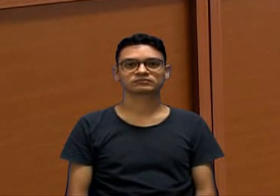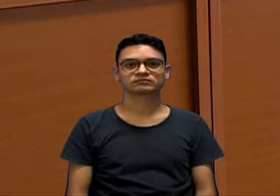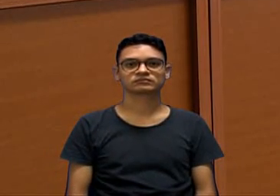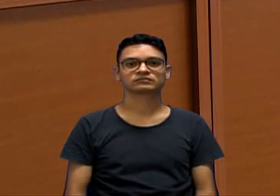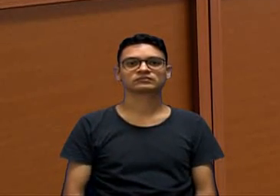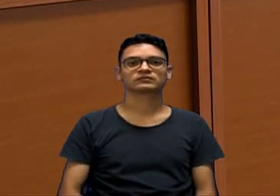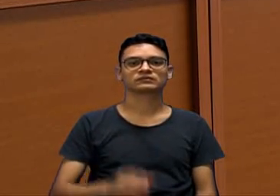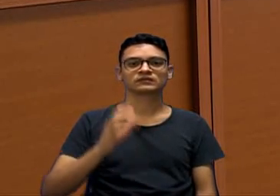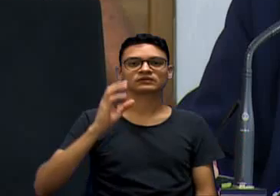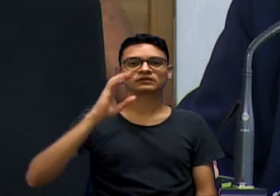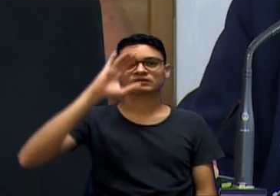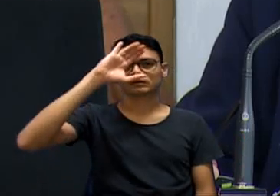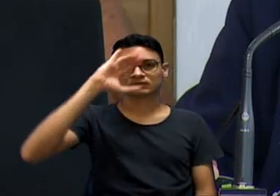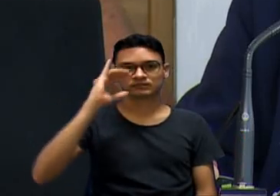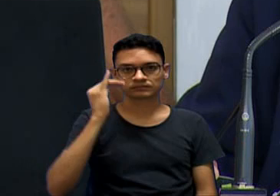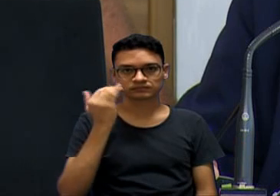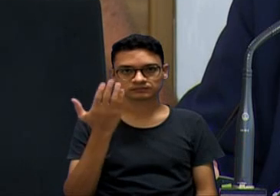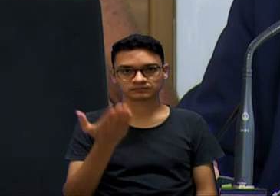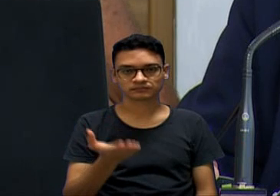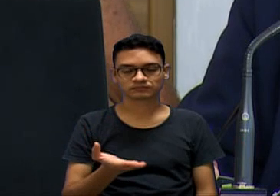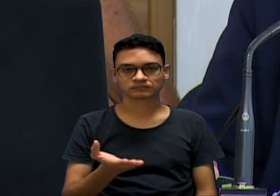Vereador Iara, por favor.